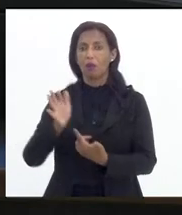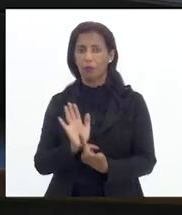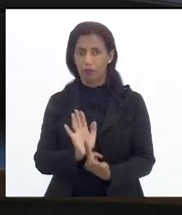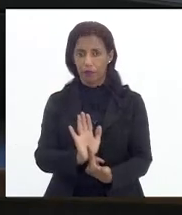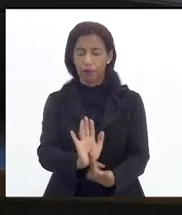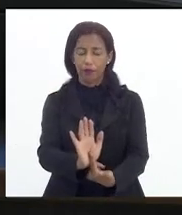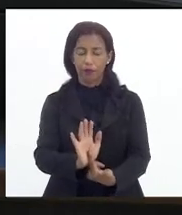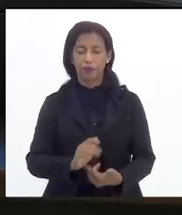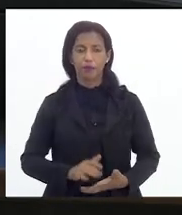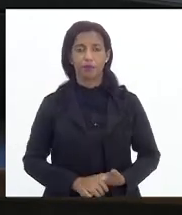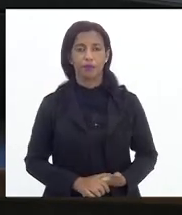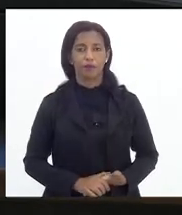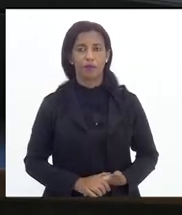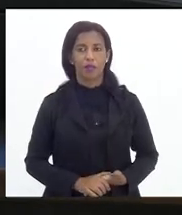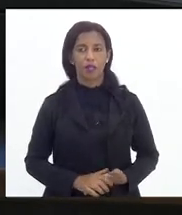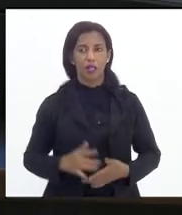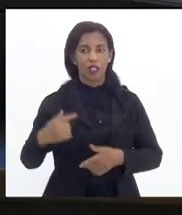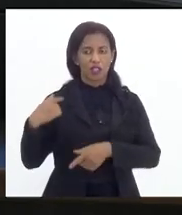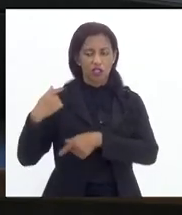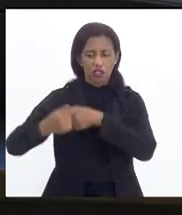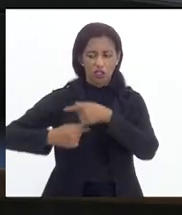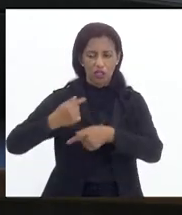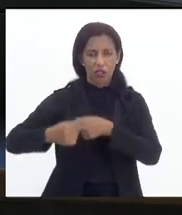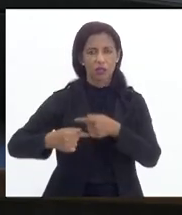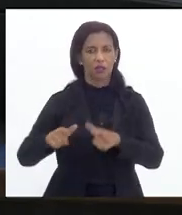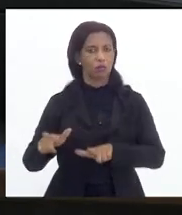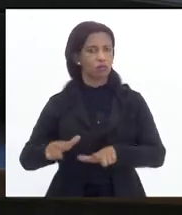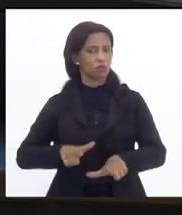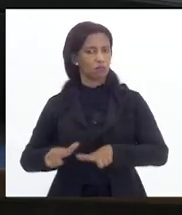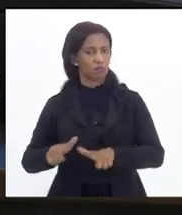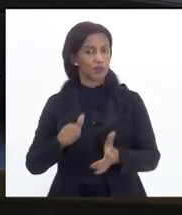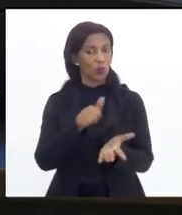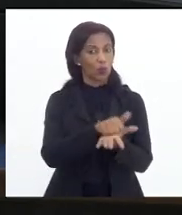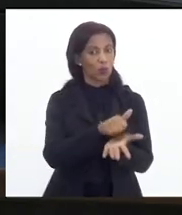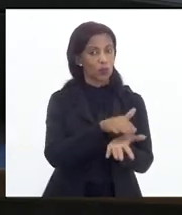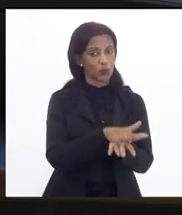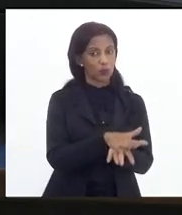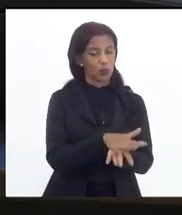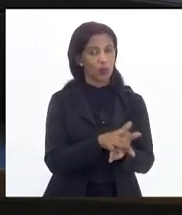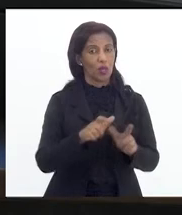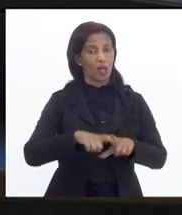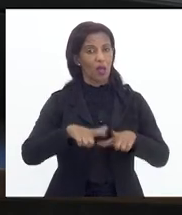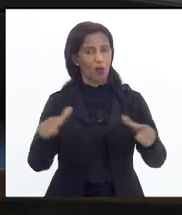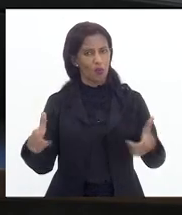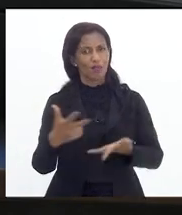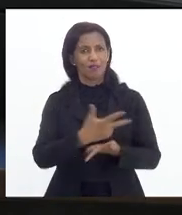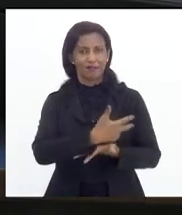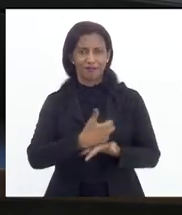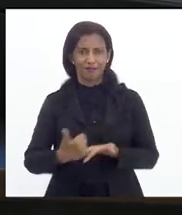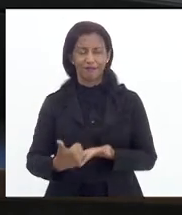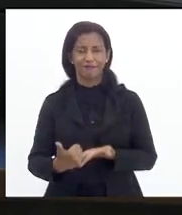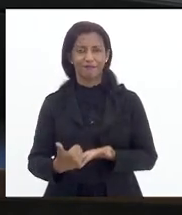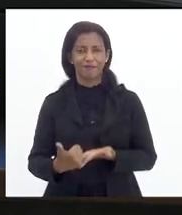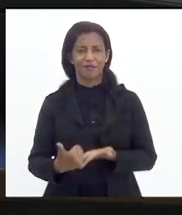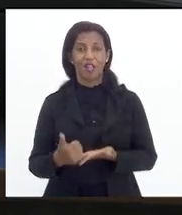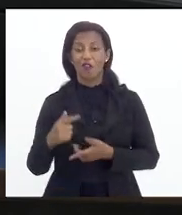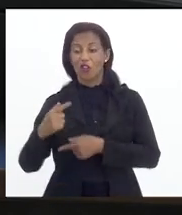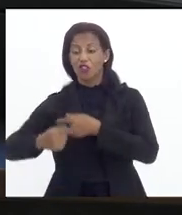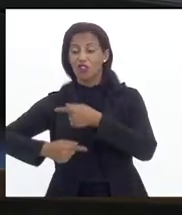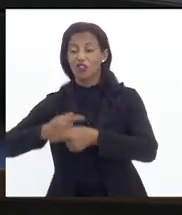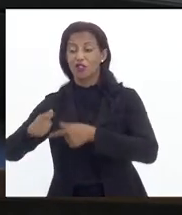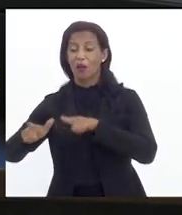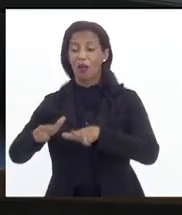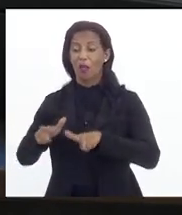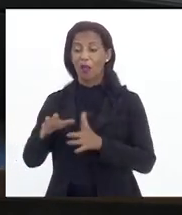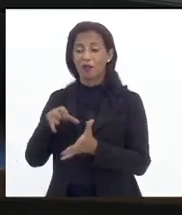mostrar que geração eu pego gera consequentemente aumento de arrecadação e no digo geração de